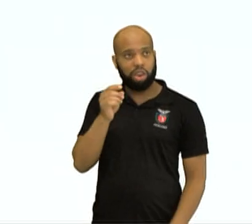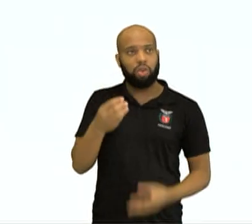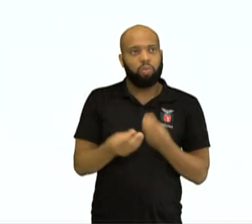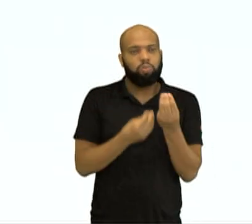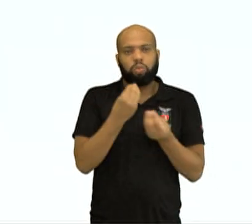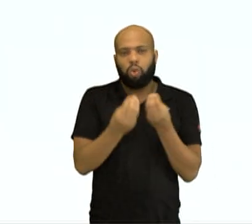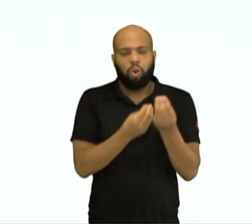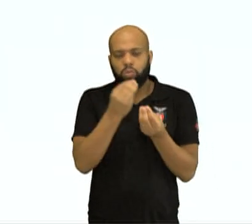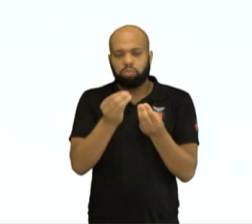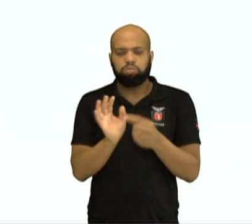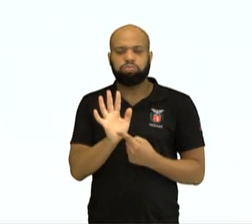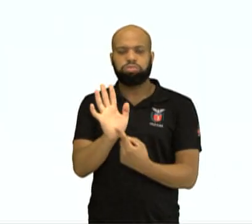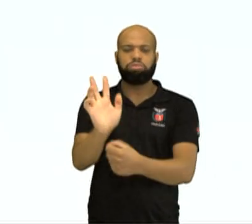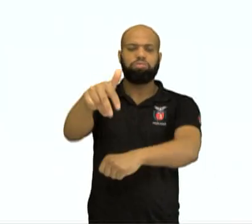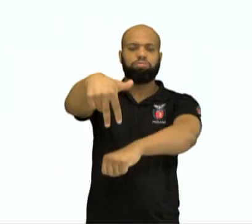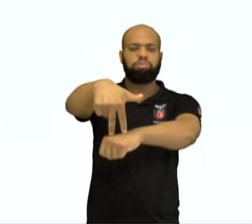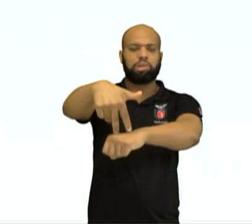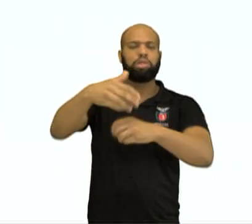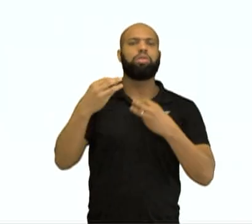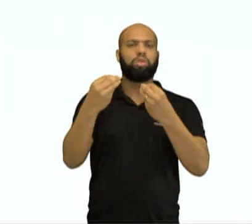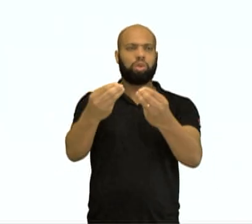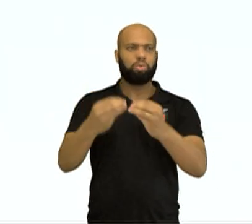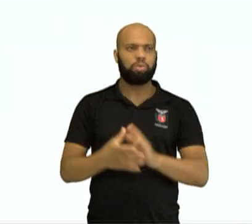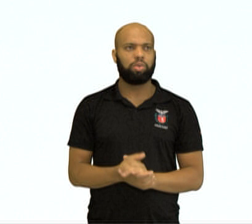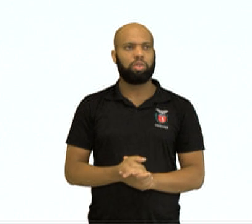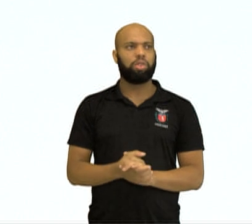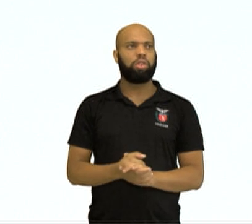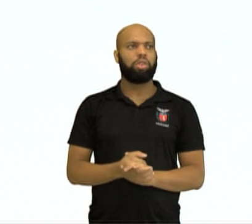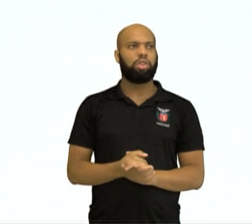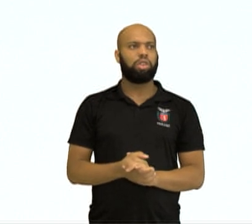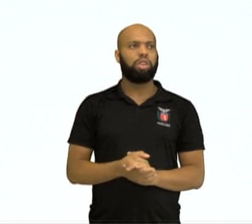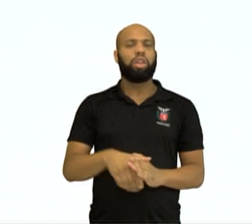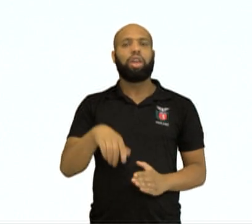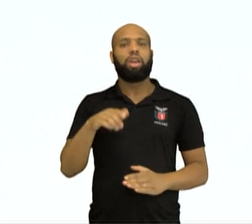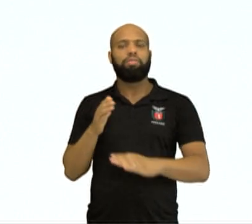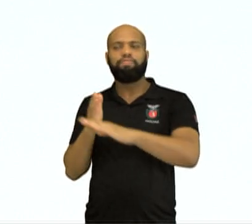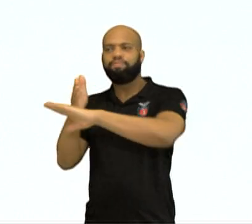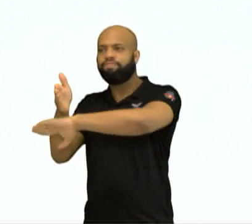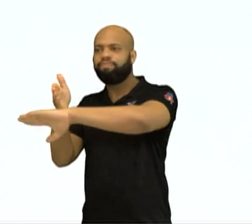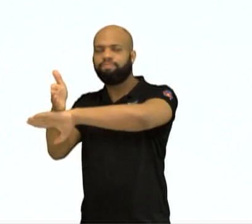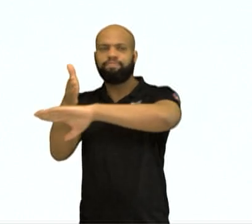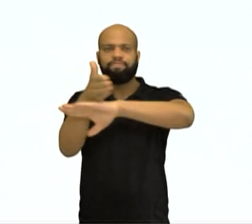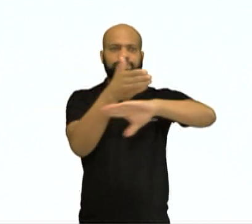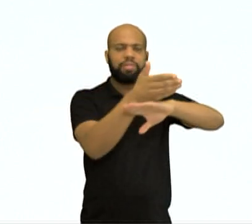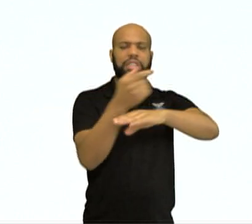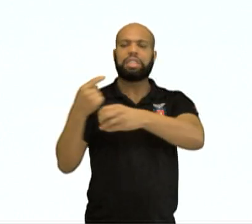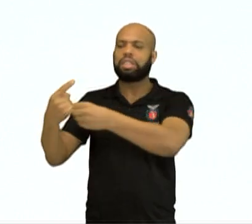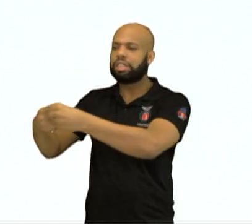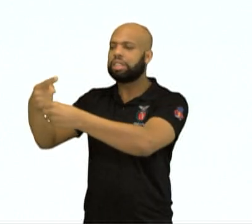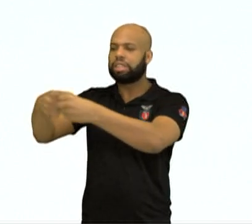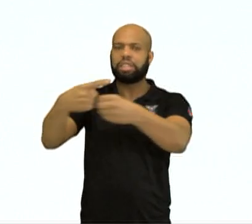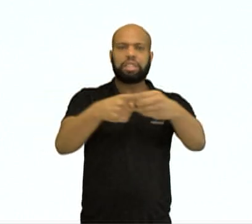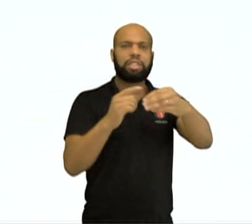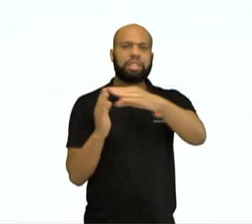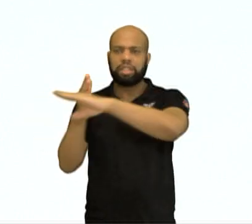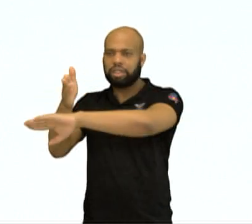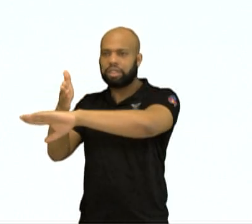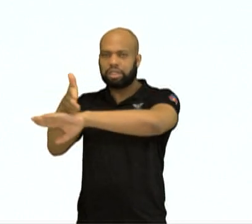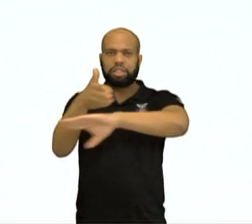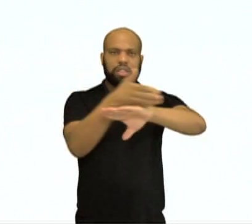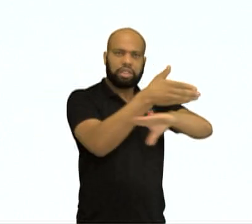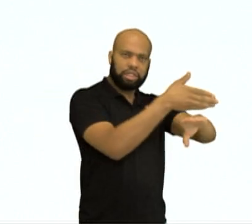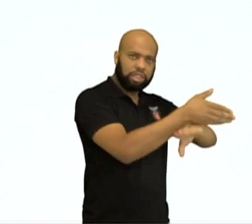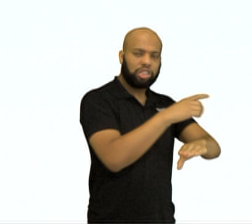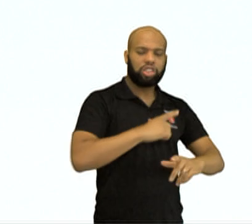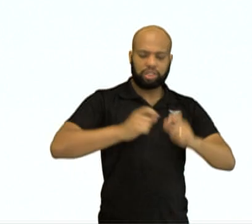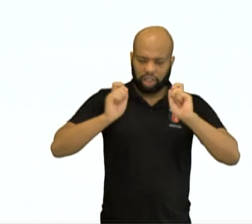ele se apresentava? Ele ia de cidade a cidade com a sua